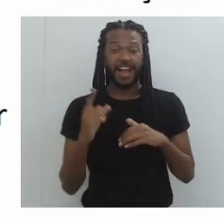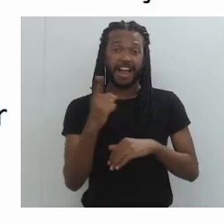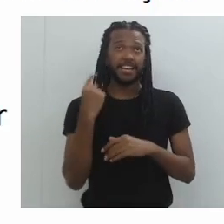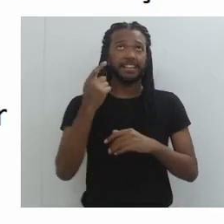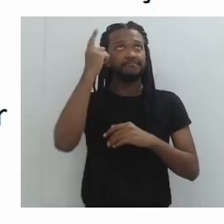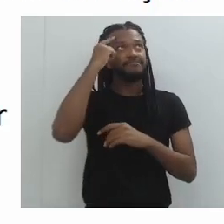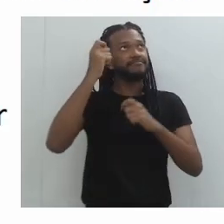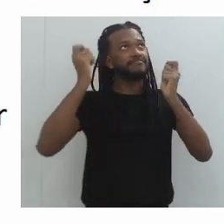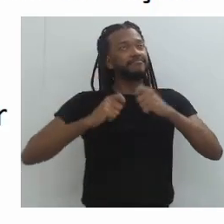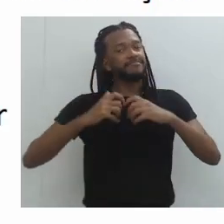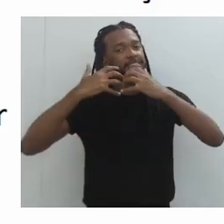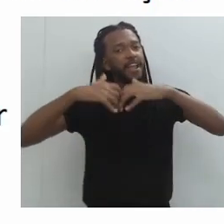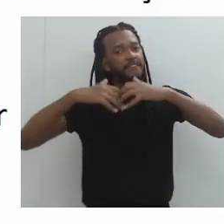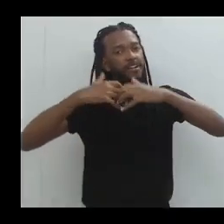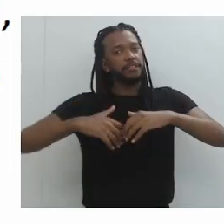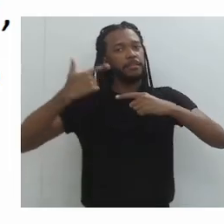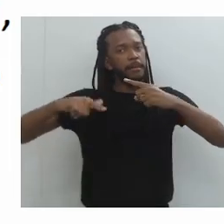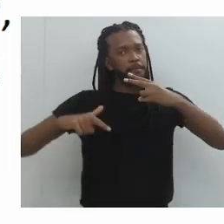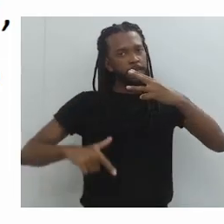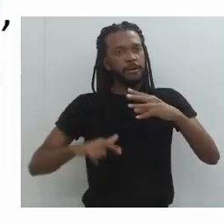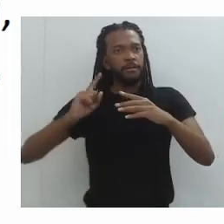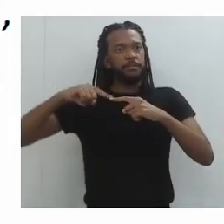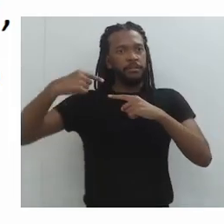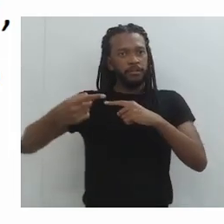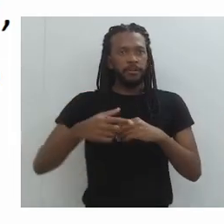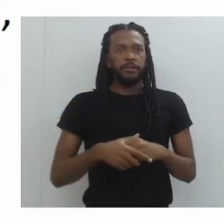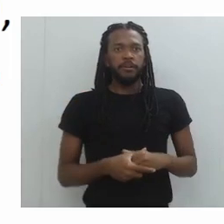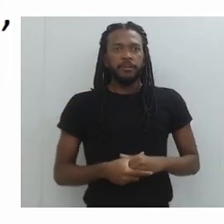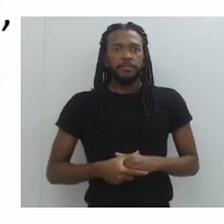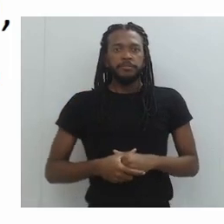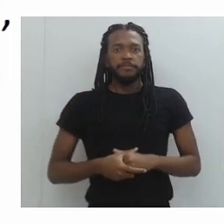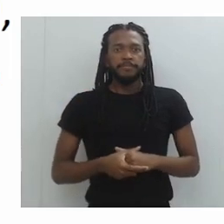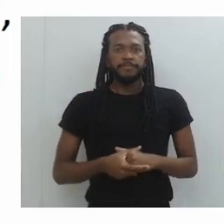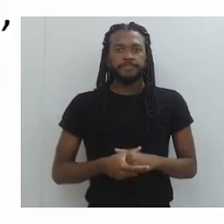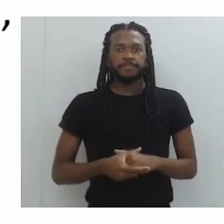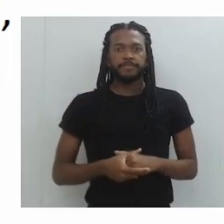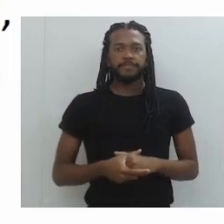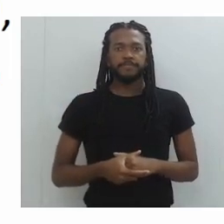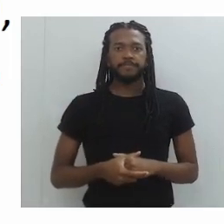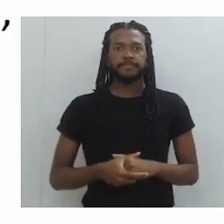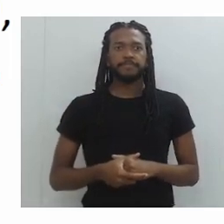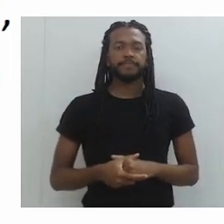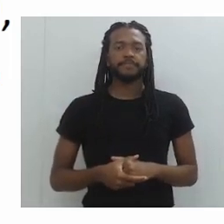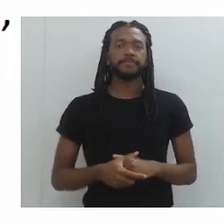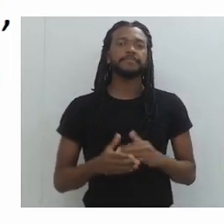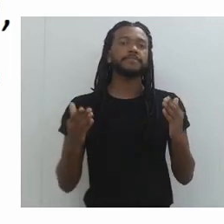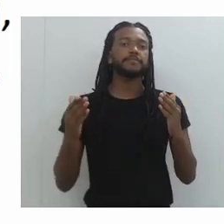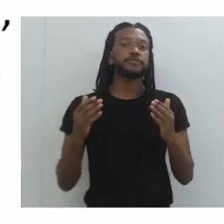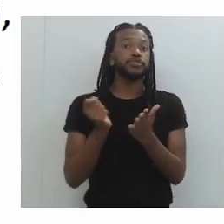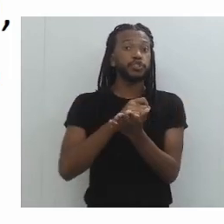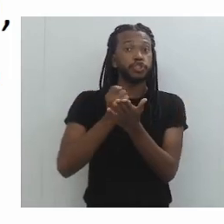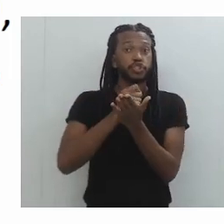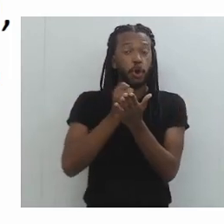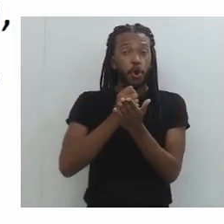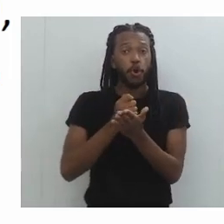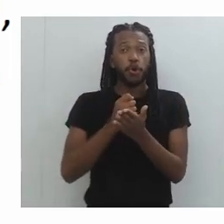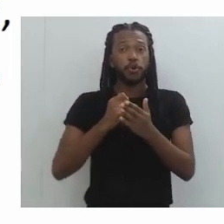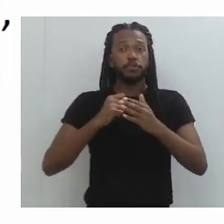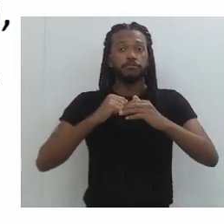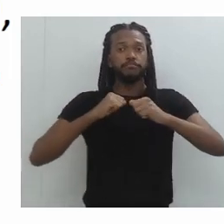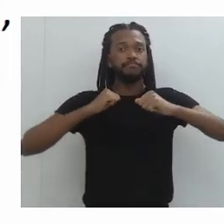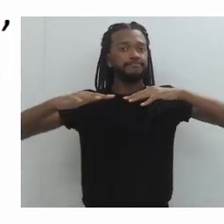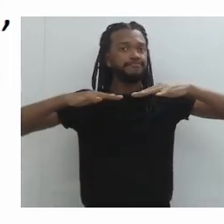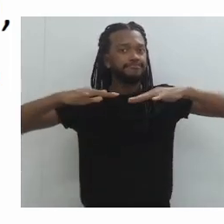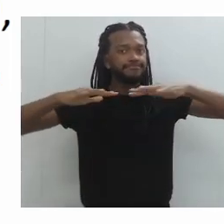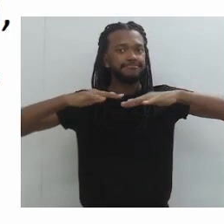refletir mais sobre cada tópico desse daí. Vamos lá. Os jogos populares, né? São aqueles conhecidos também